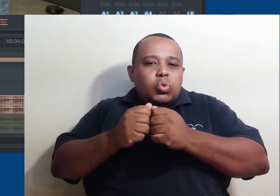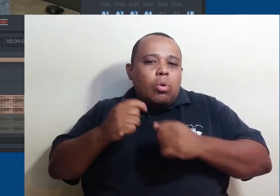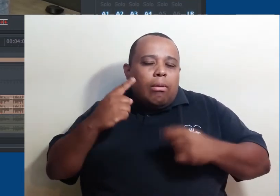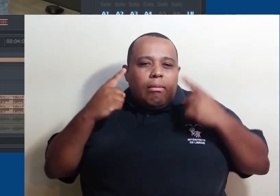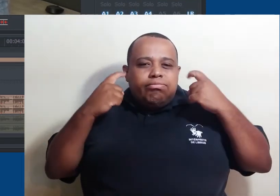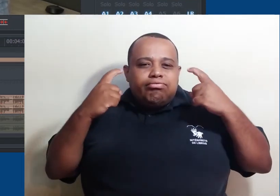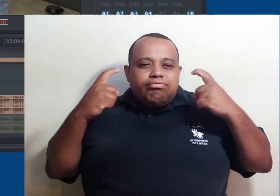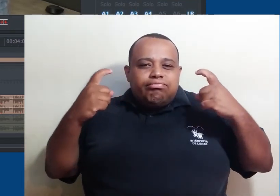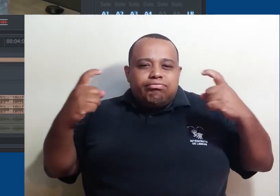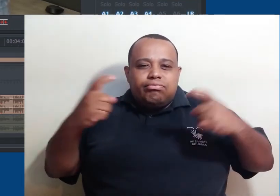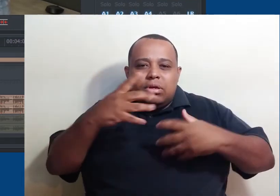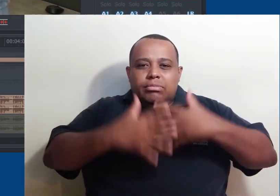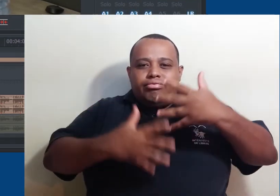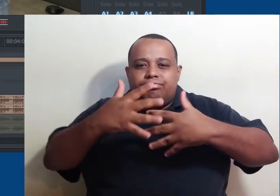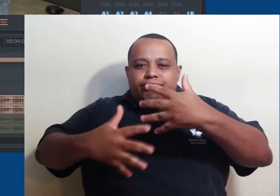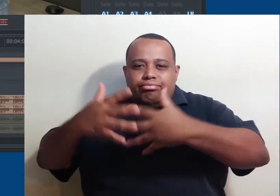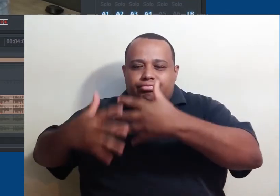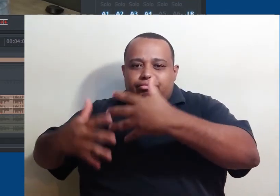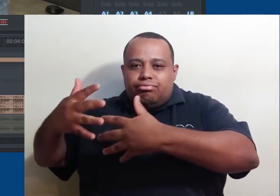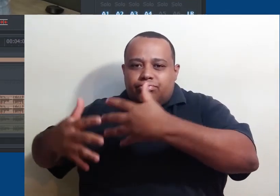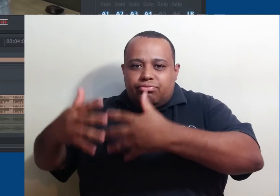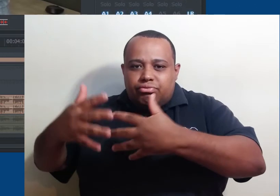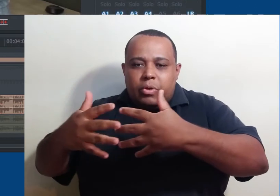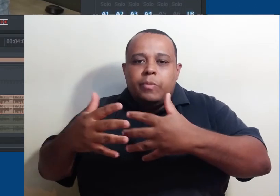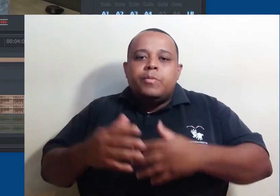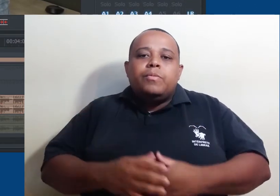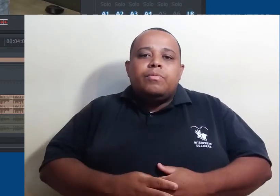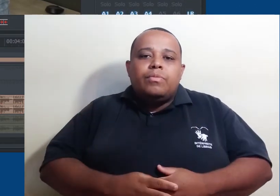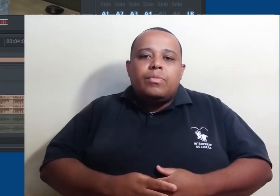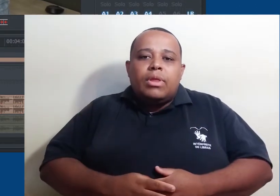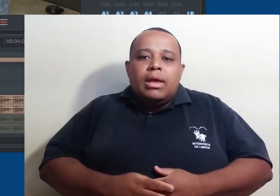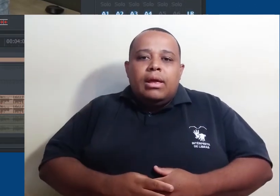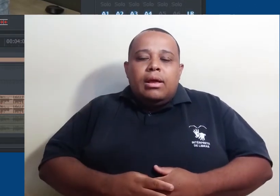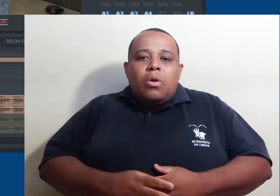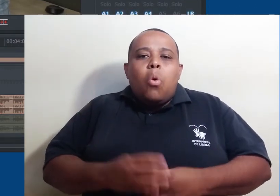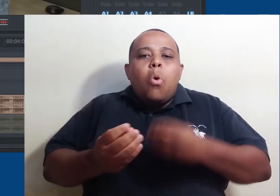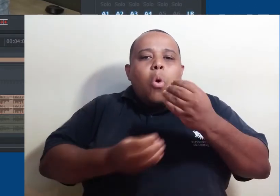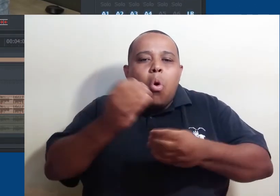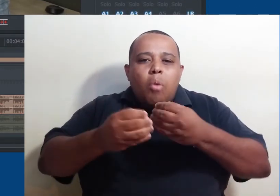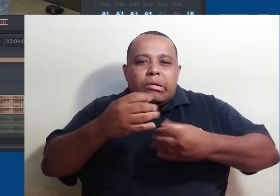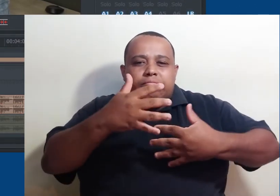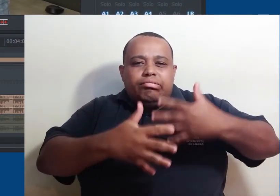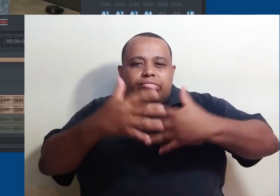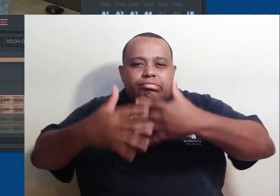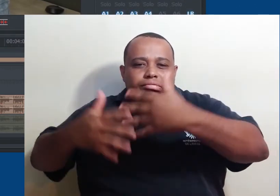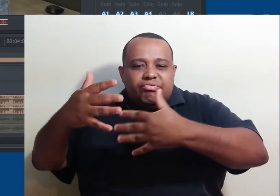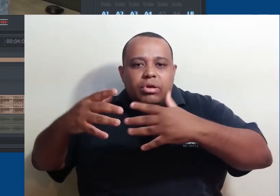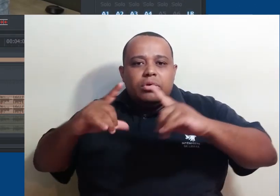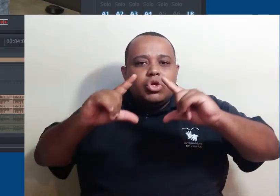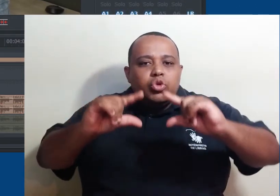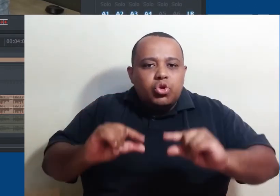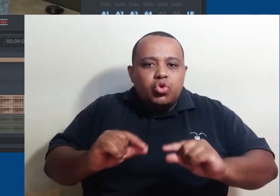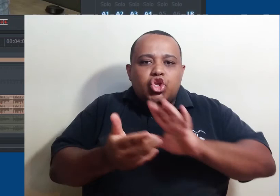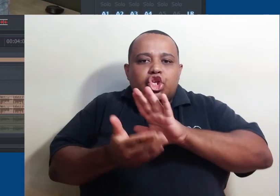As formas de ensinar e aprender estão mudando bastante nos últimos tempos. Então digamos que você quer diminuir um pouco o ruído que está na sua gravação. Você pode usar